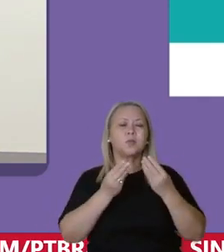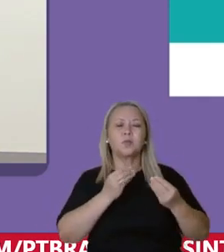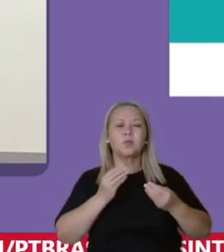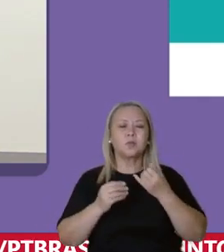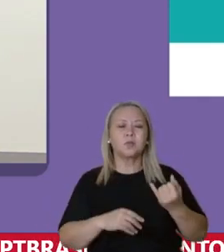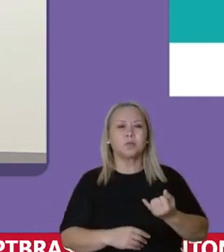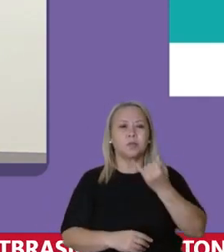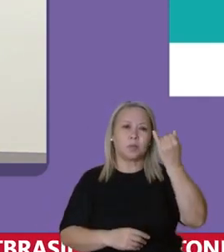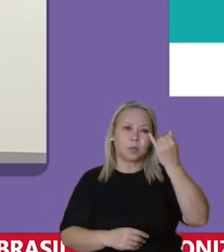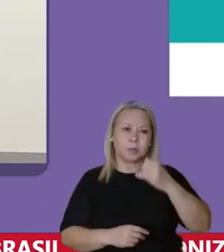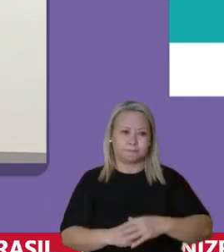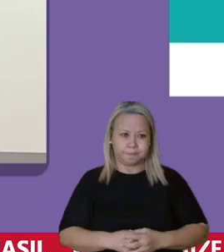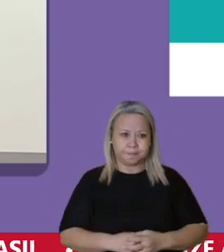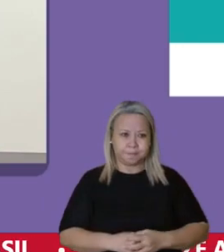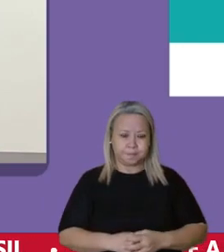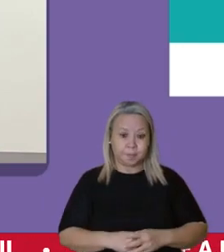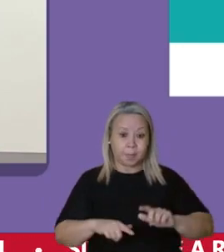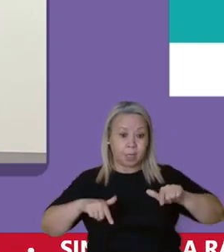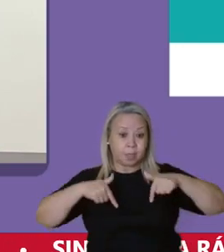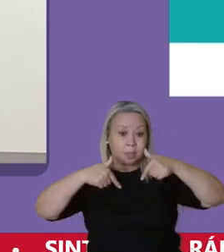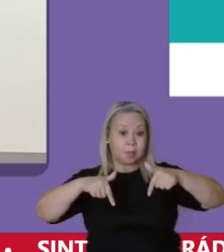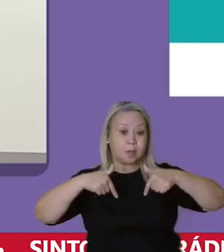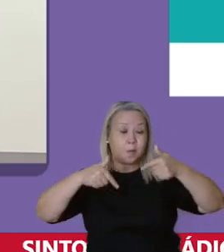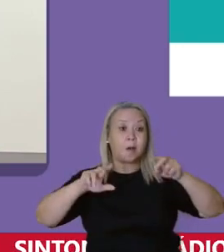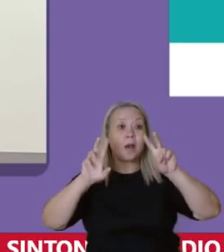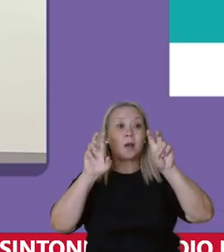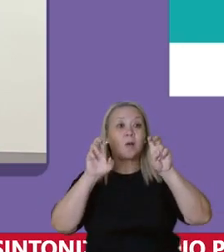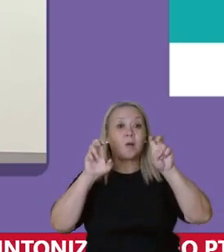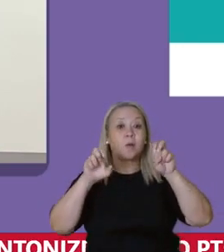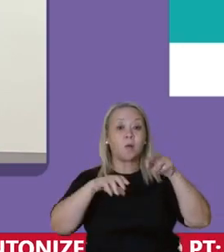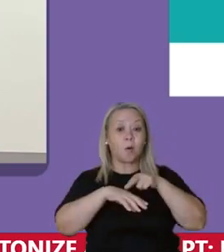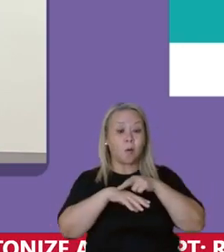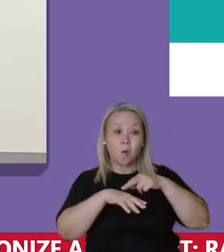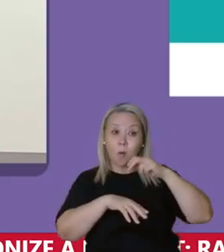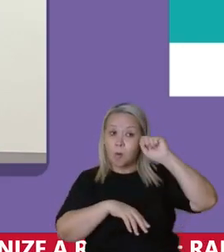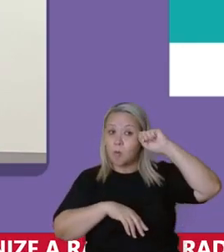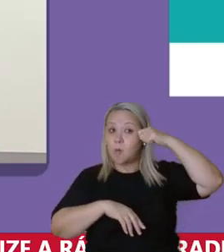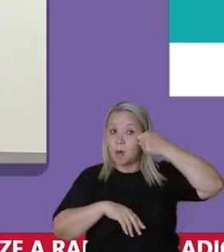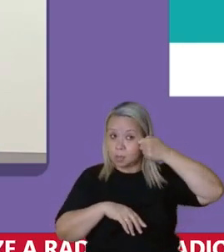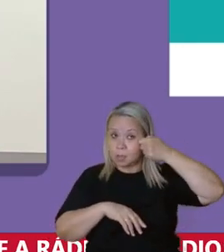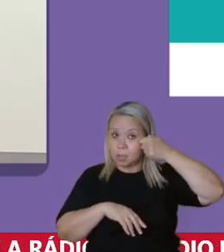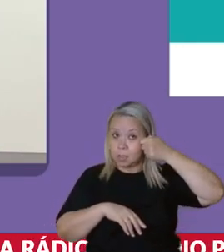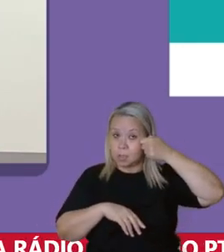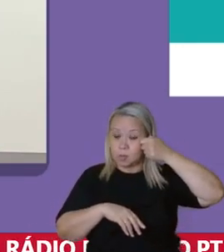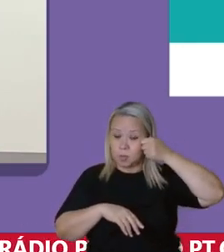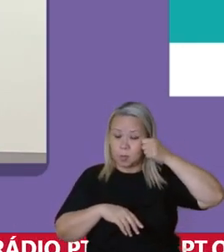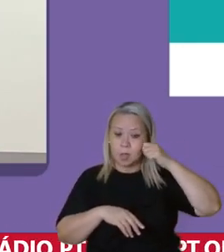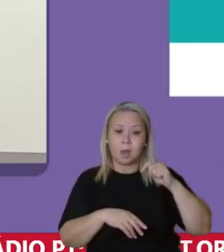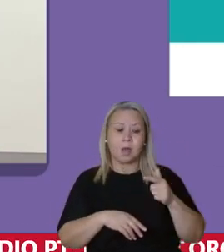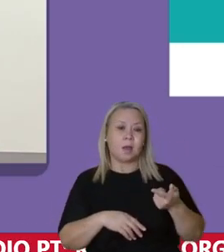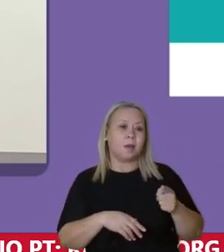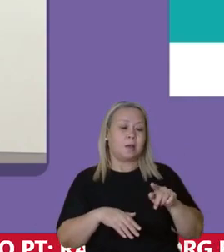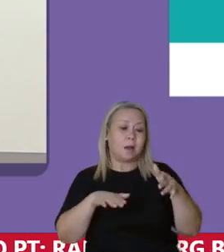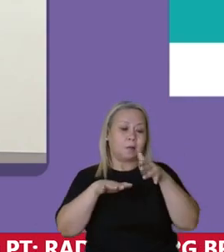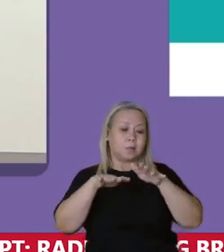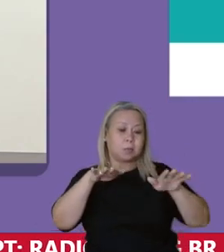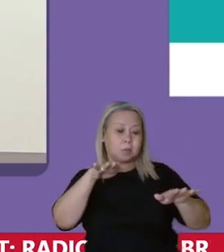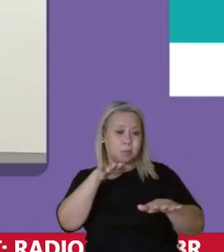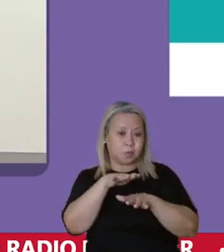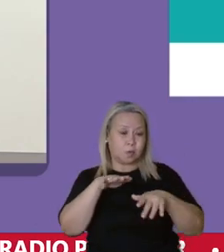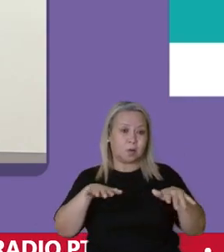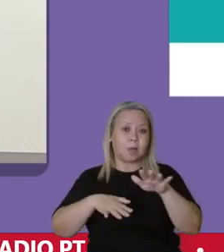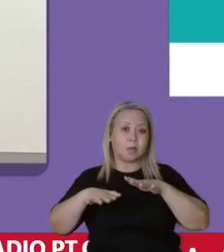importante de debate sobre como o racismo e a desigualdade nas